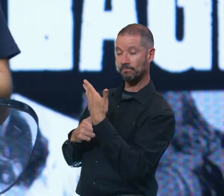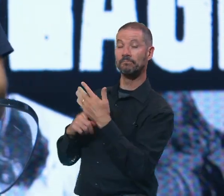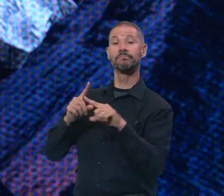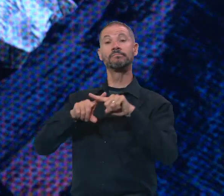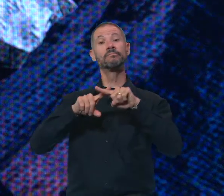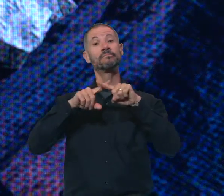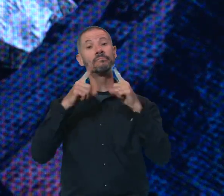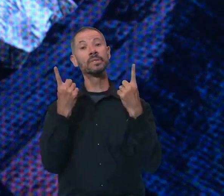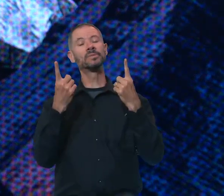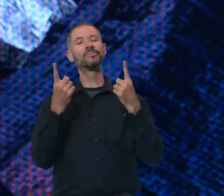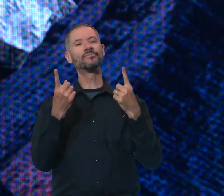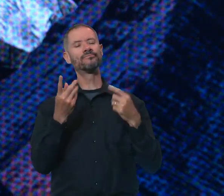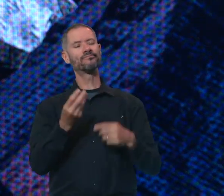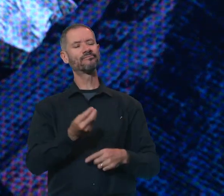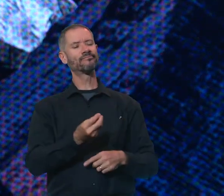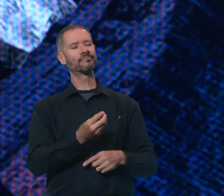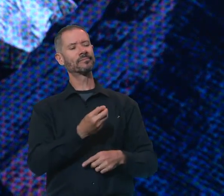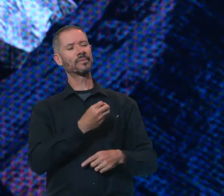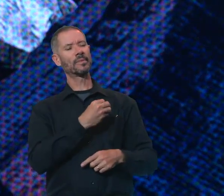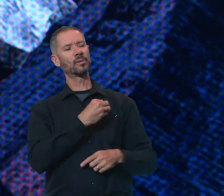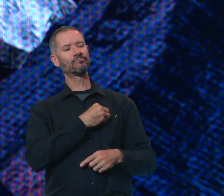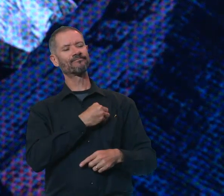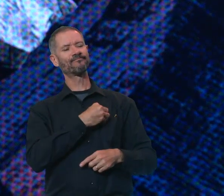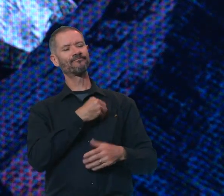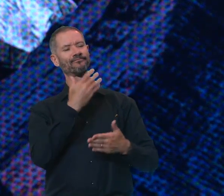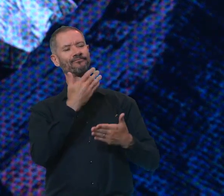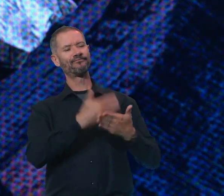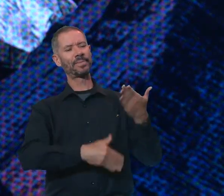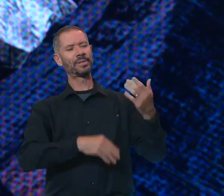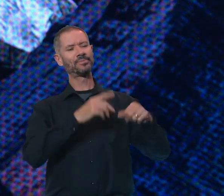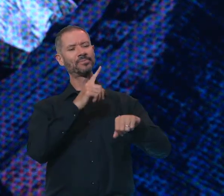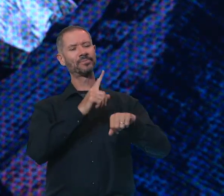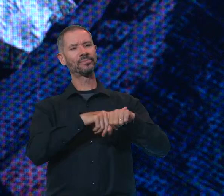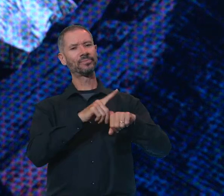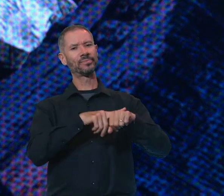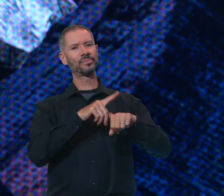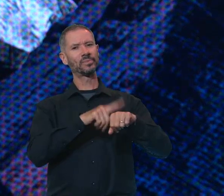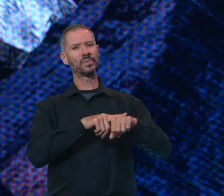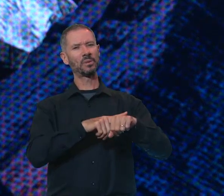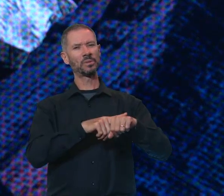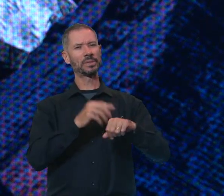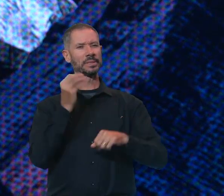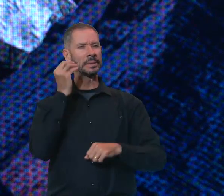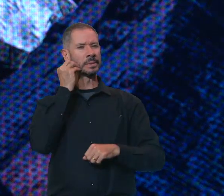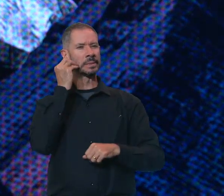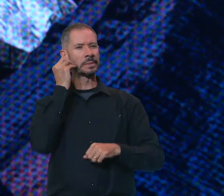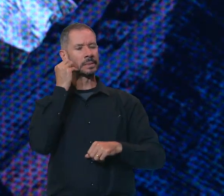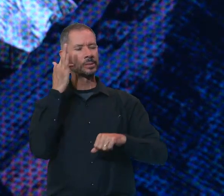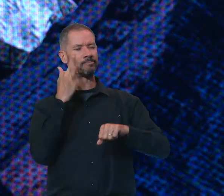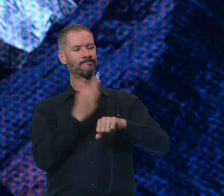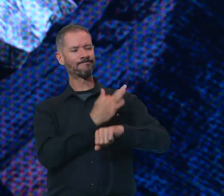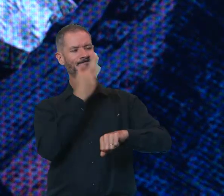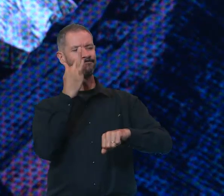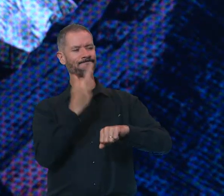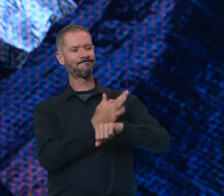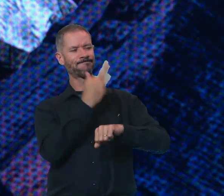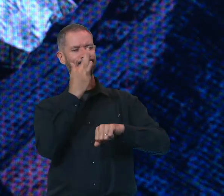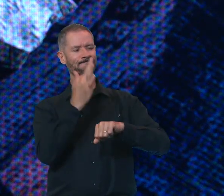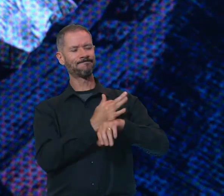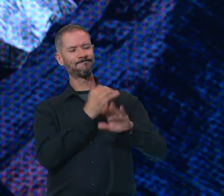Mas enquanto você ficar perdendo o teu tempo, gastando as tuas energias, tentando preservar a sua própria